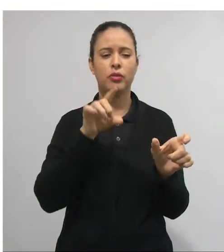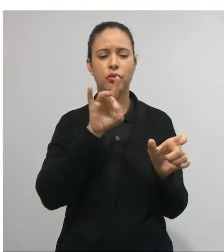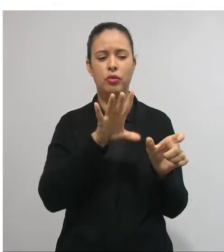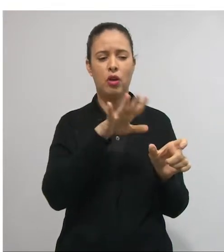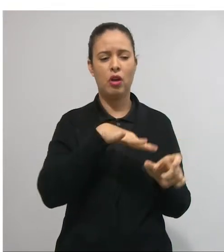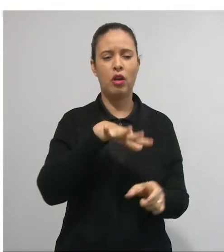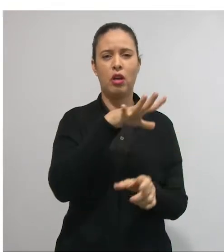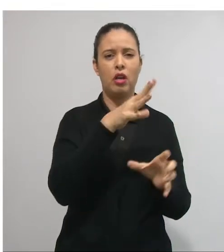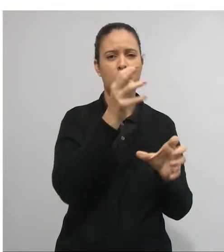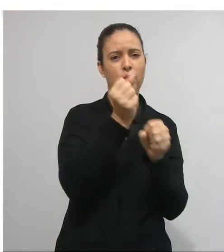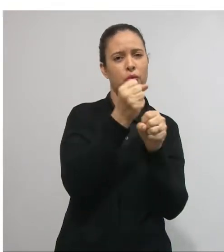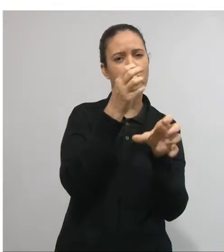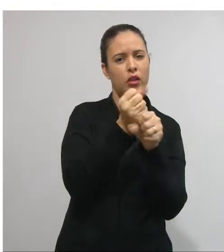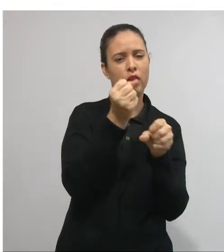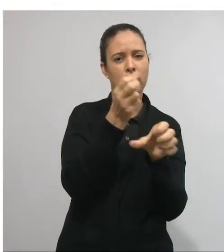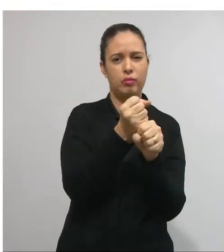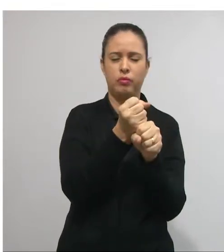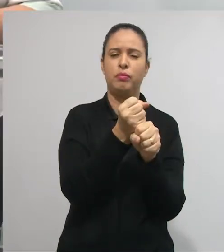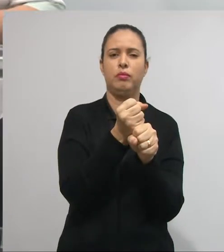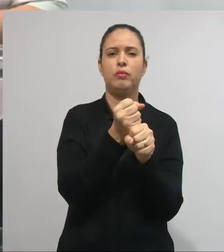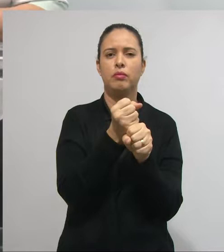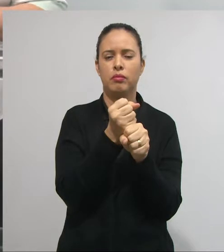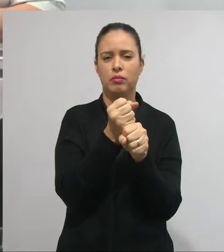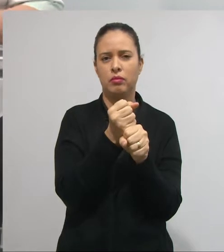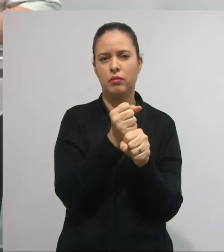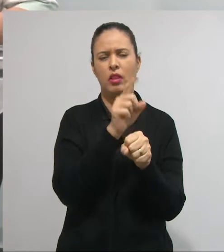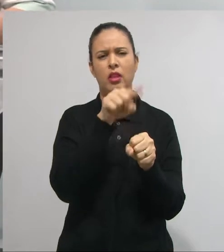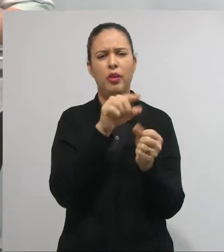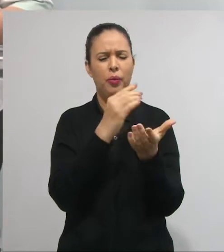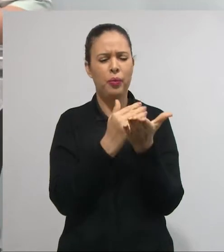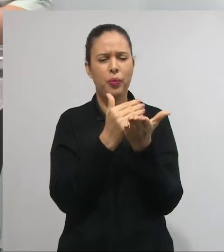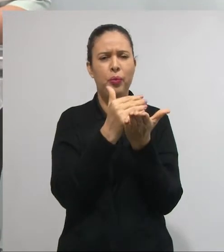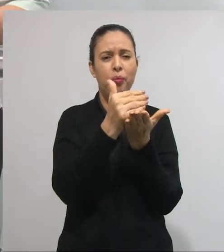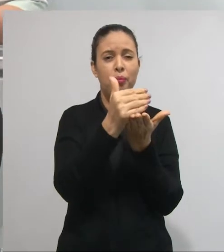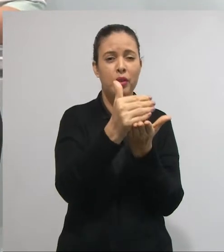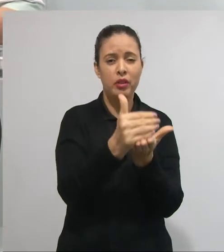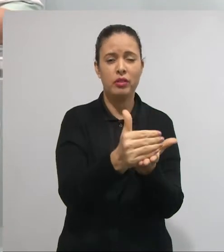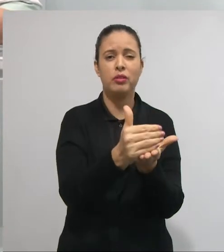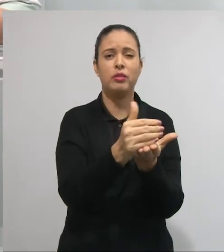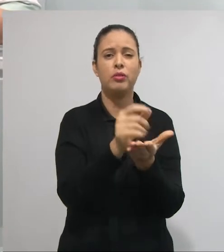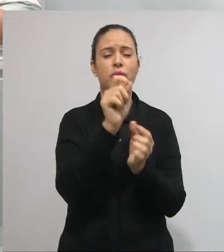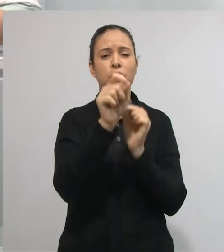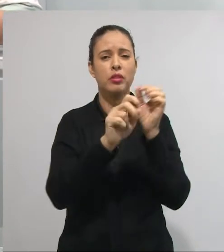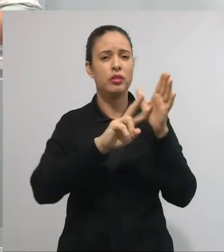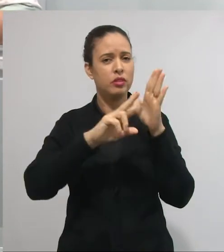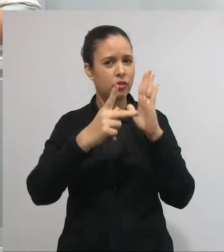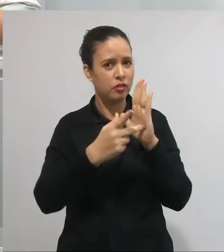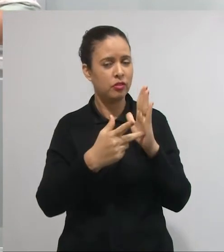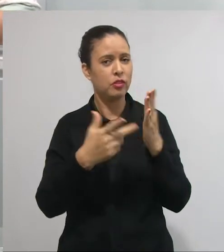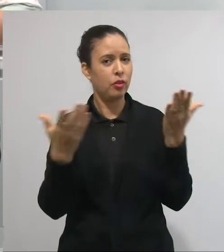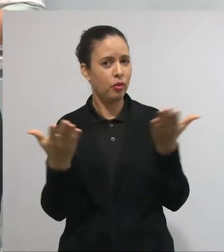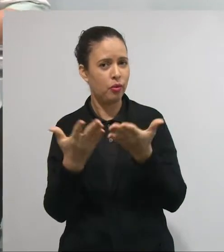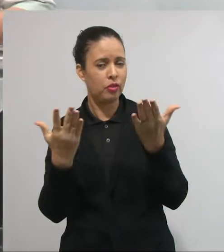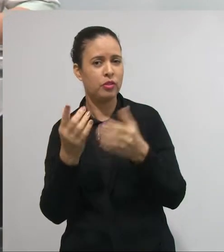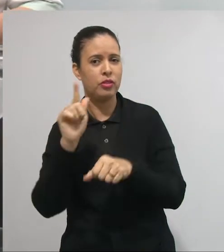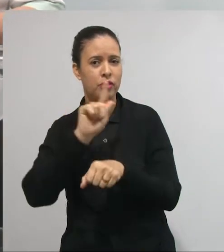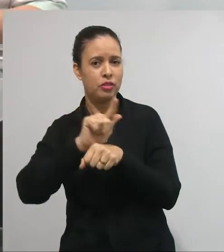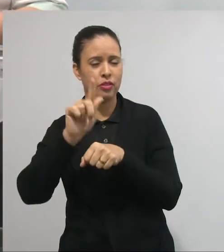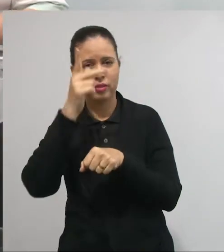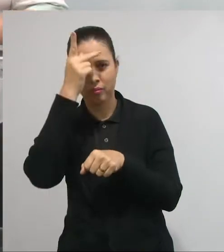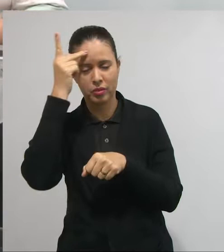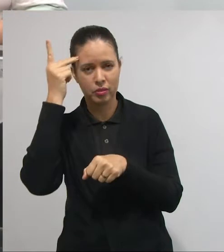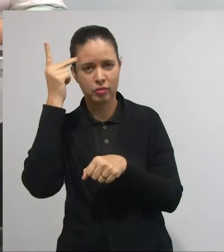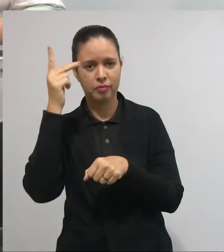contábil. Então, era um princípio ainda do que chega a ser gestão de pessoas hoje. Havia,